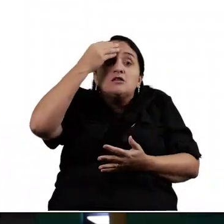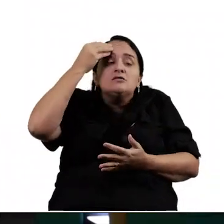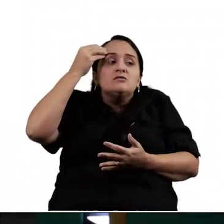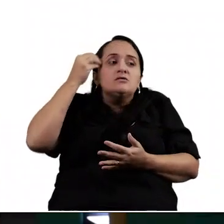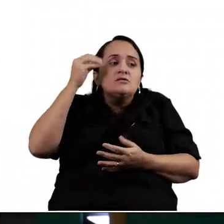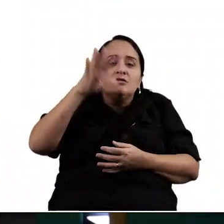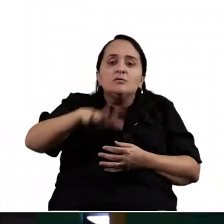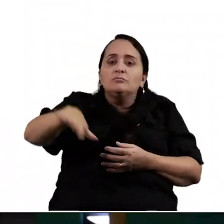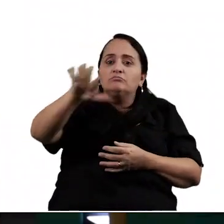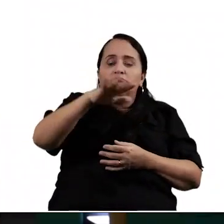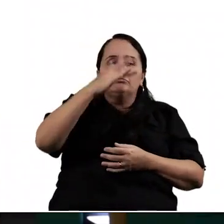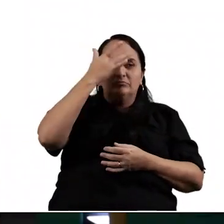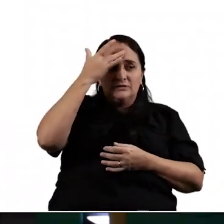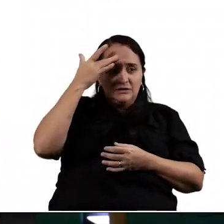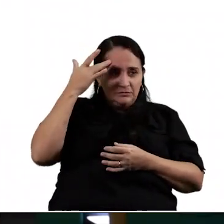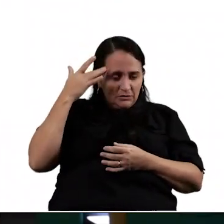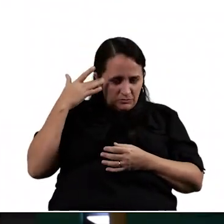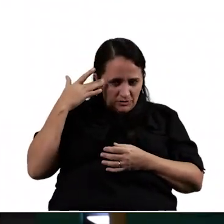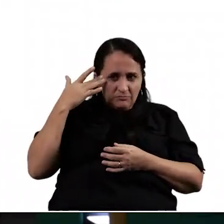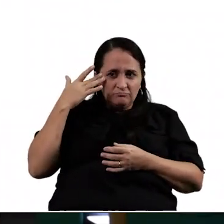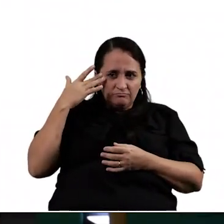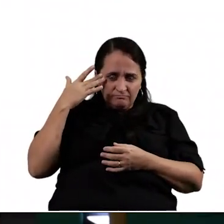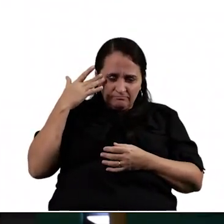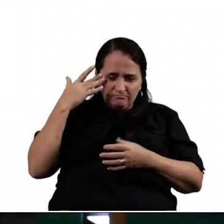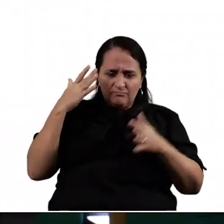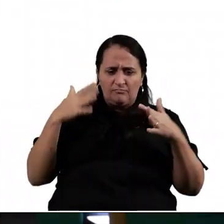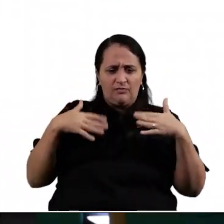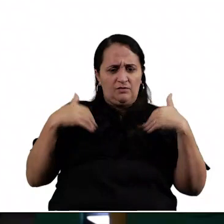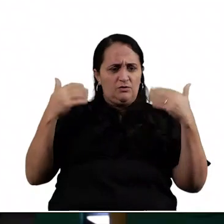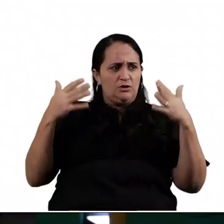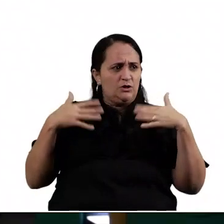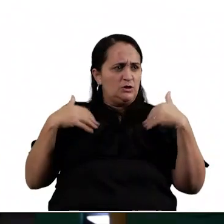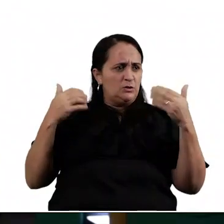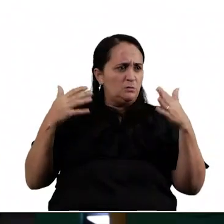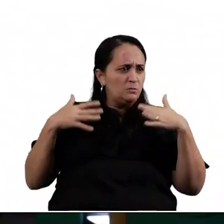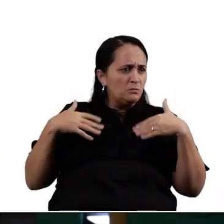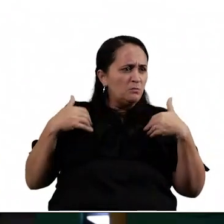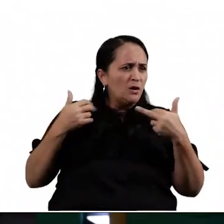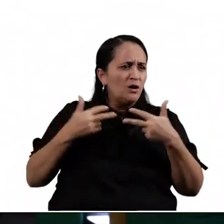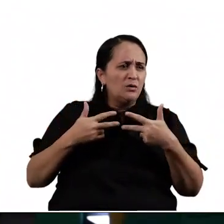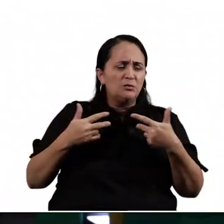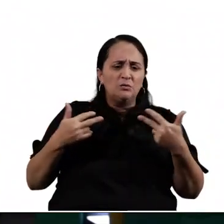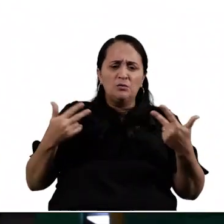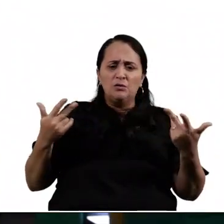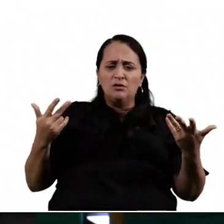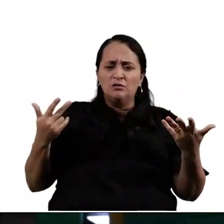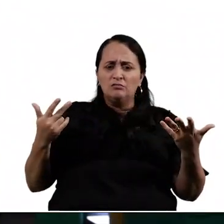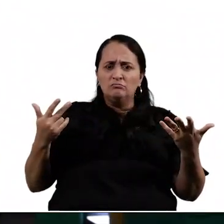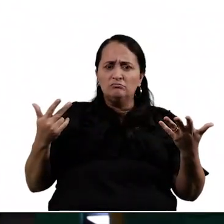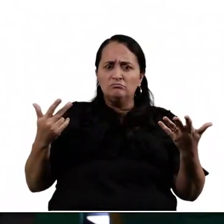que ele tinha que voltar para casa tava muito animado mas falou fez uma reverência para o público e foi para